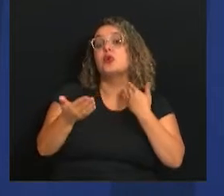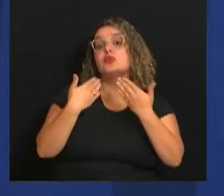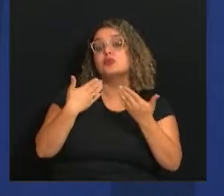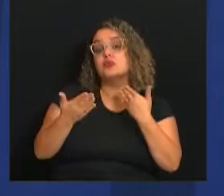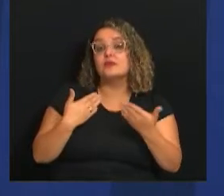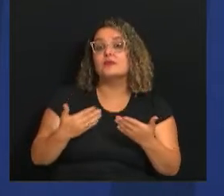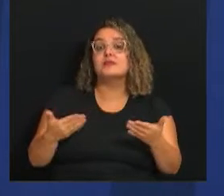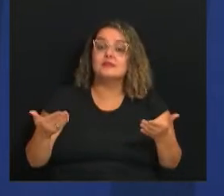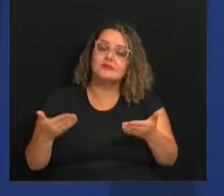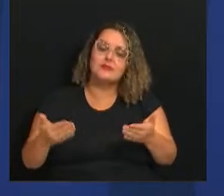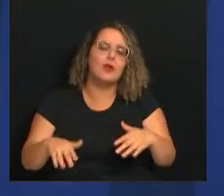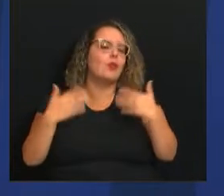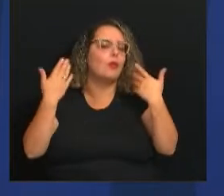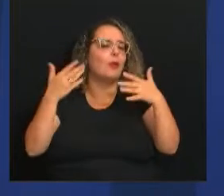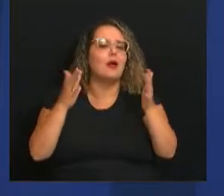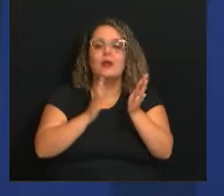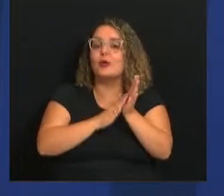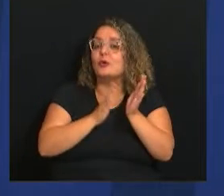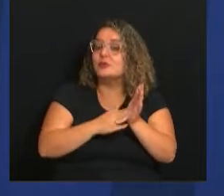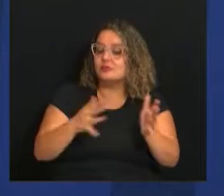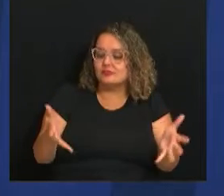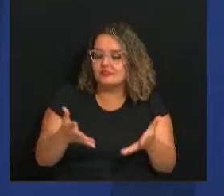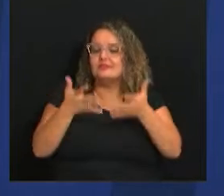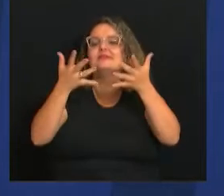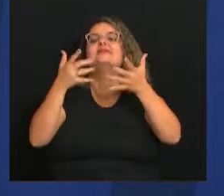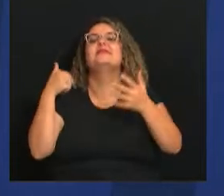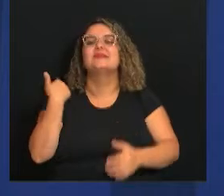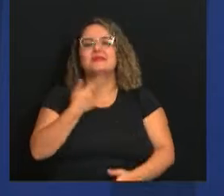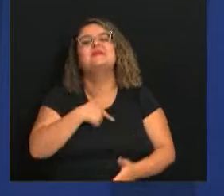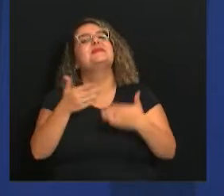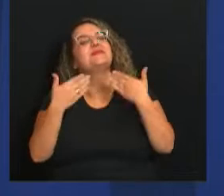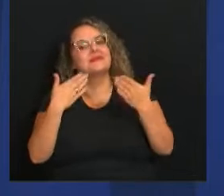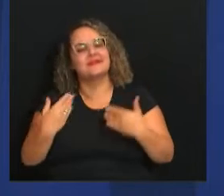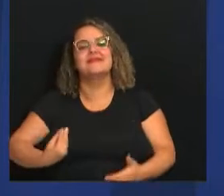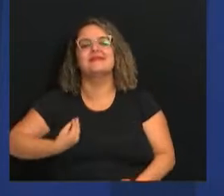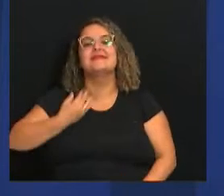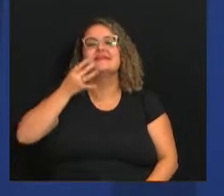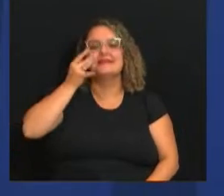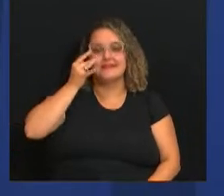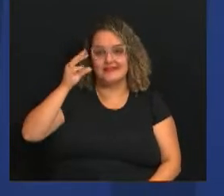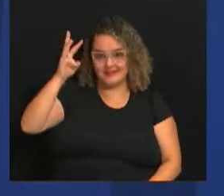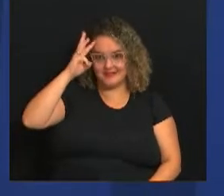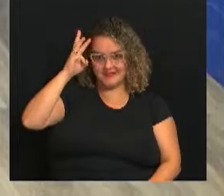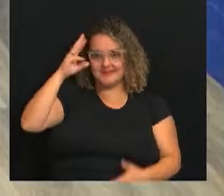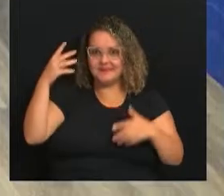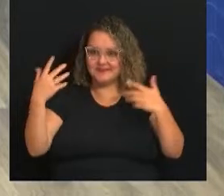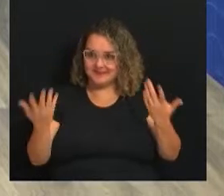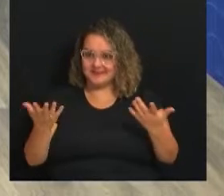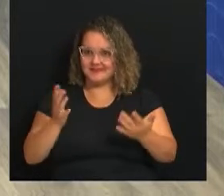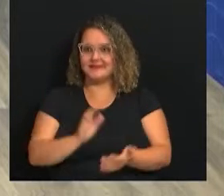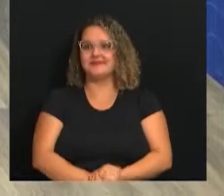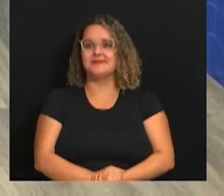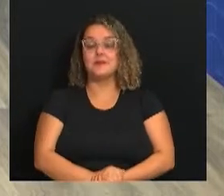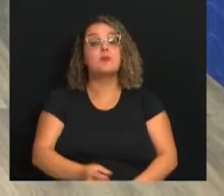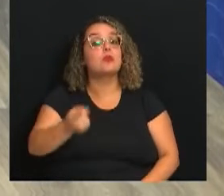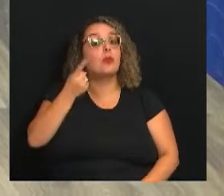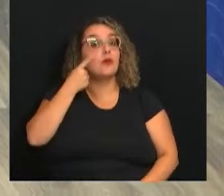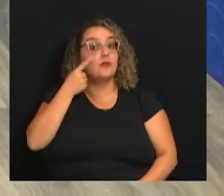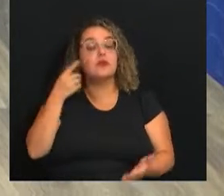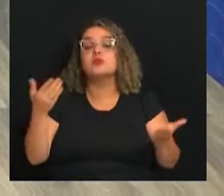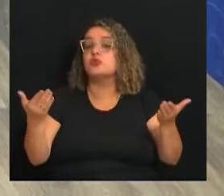um elogio, uma crítica construtiva, que a gente conversa ao vivo nesta terça-feira. Confira a partir